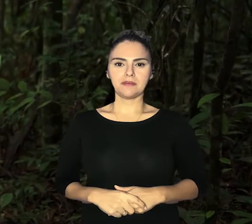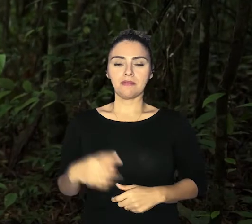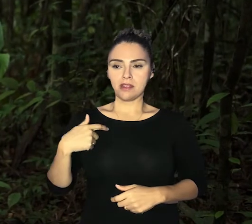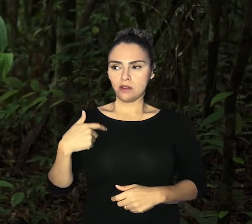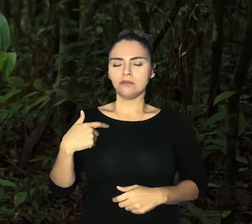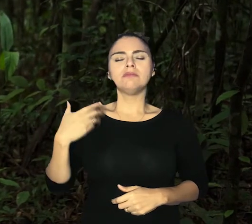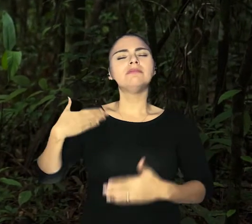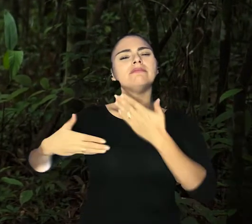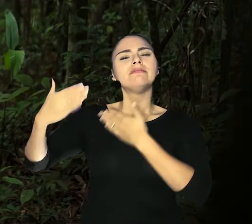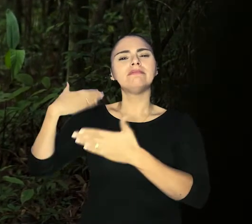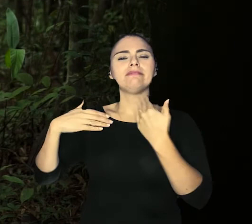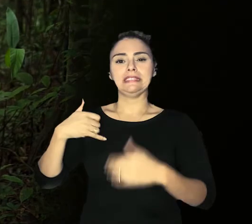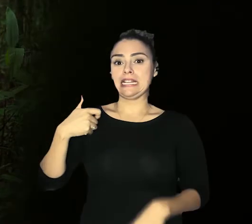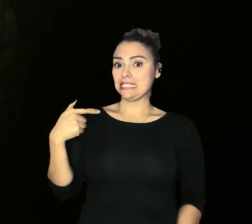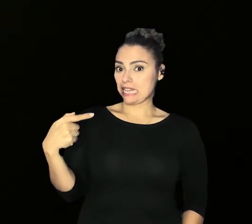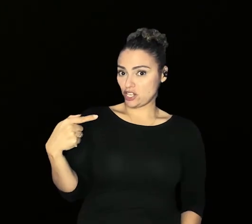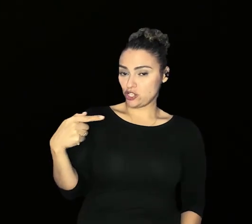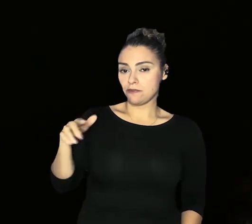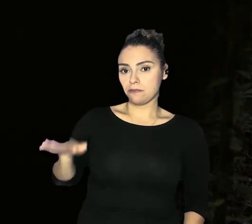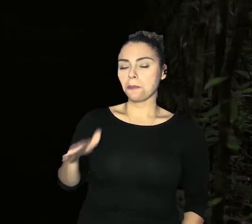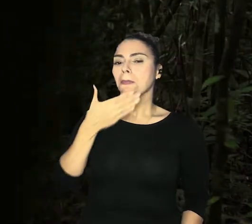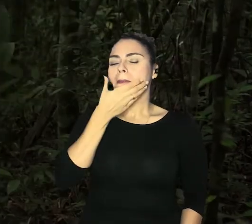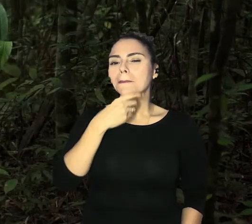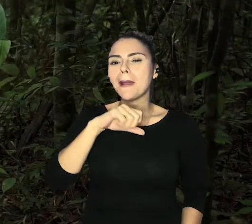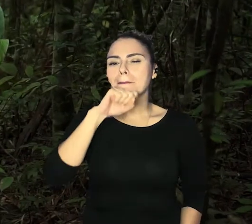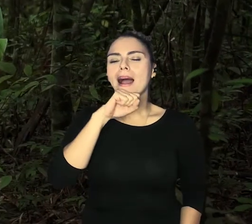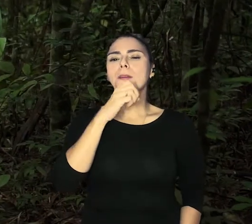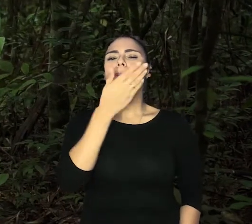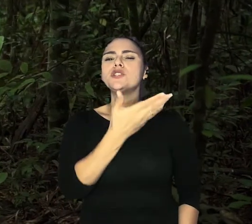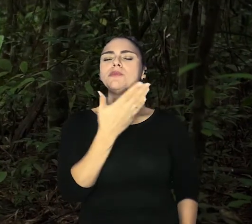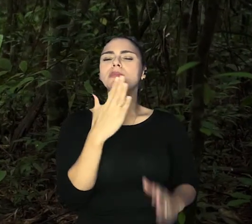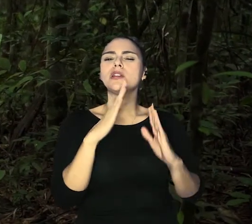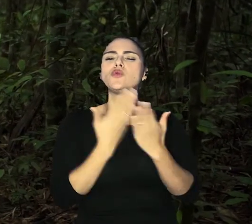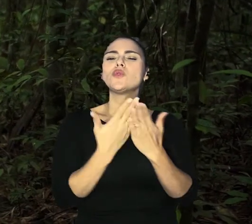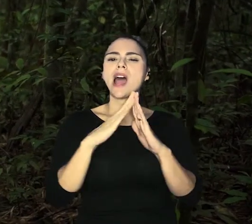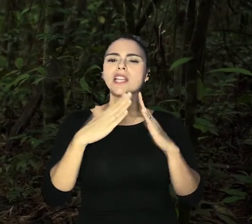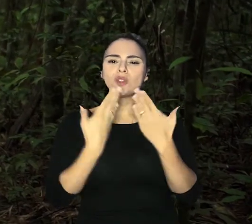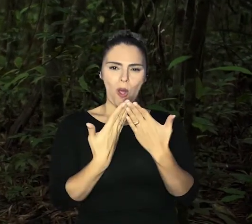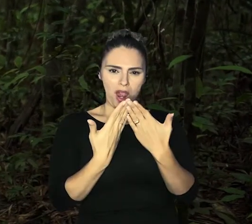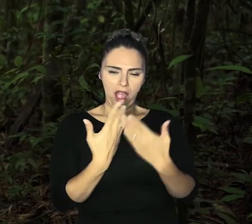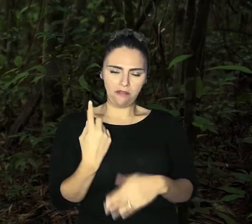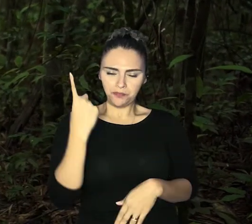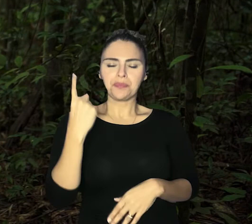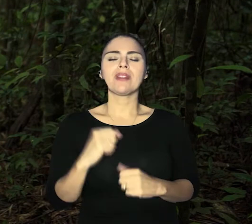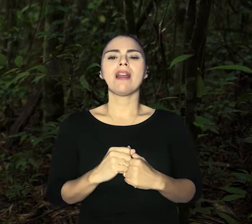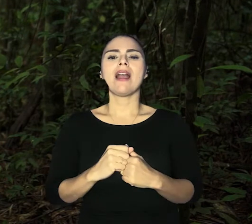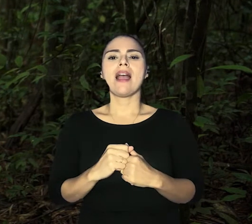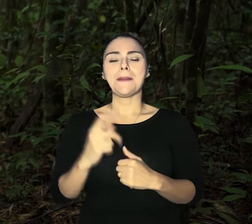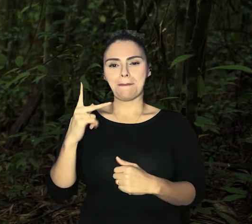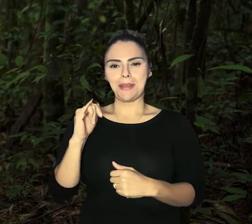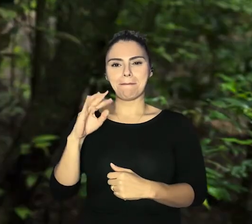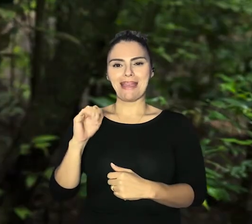Quando eu tinha 7 anos, meu pai, eu pedi para estudar na escola Menezes Pimentel e meu